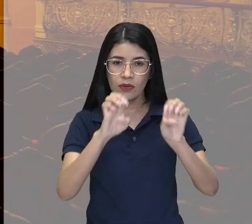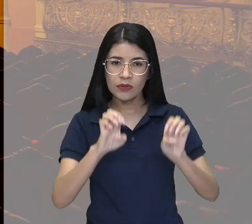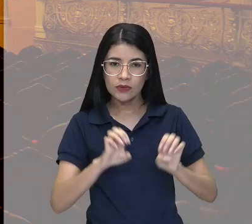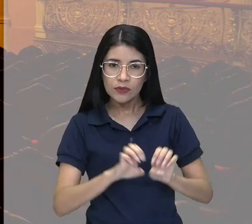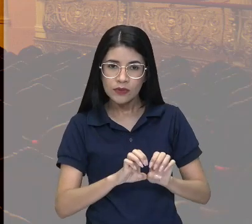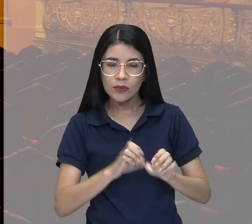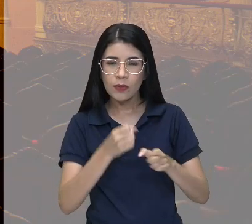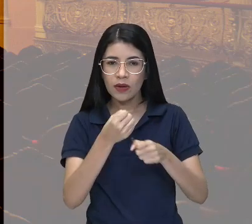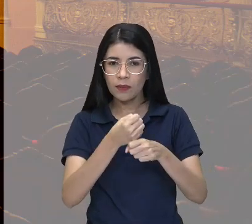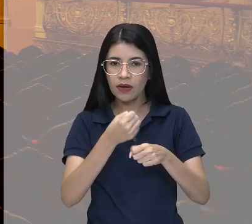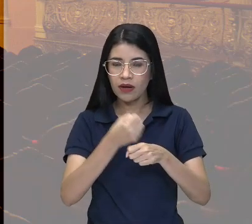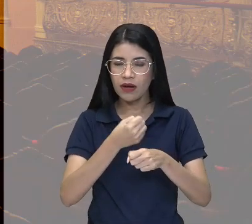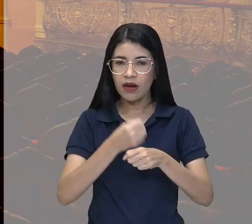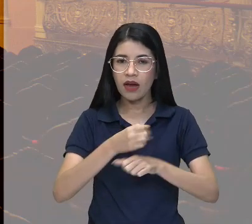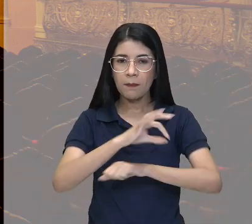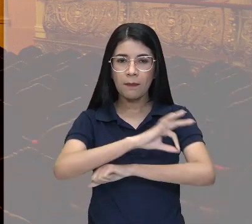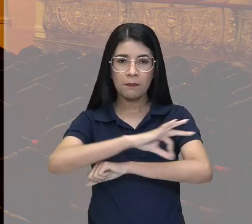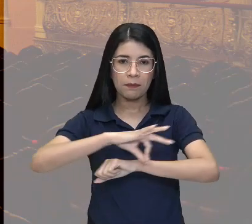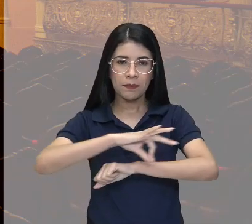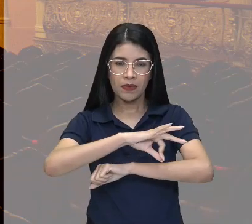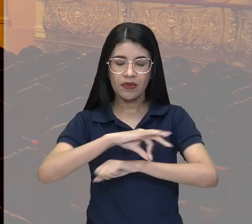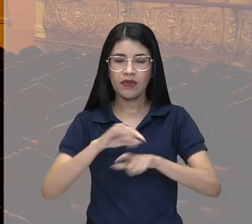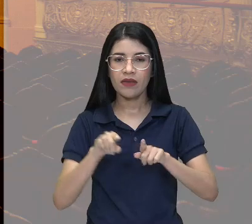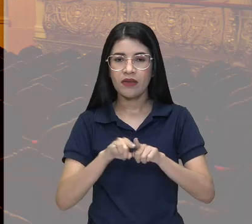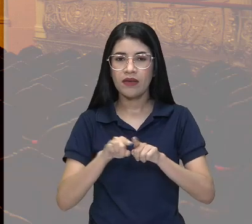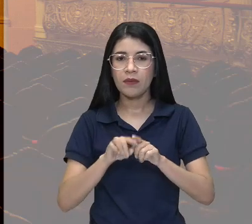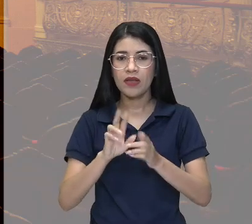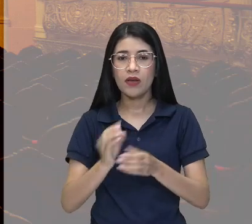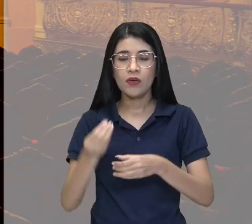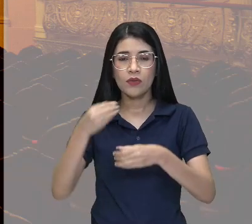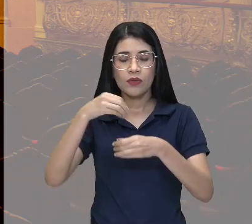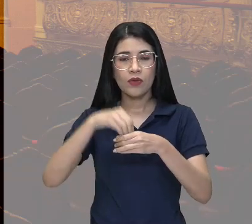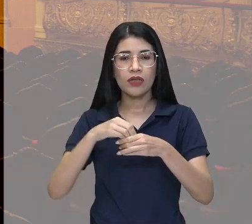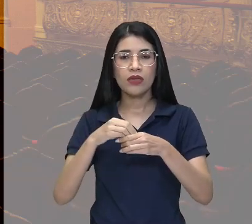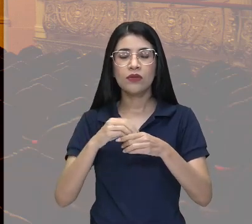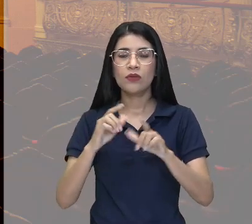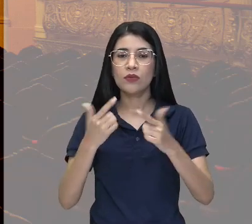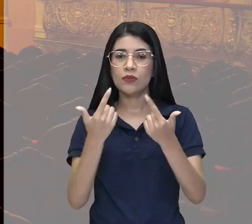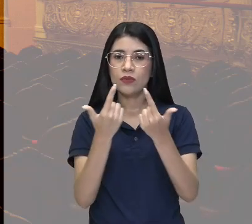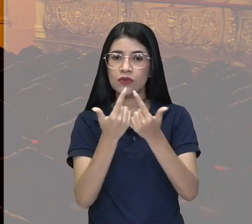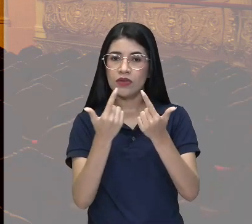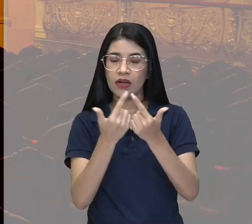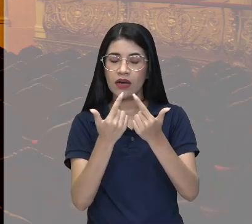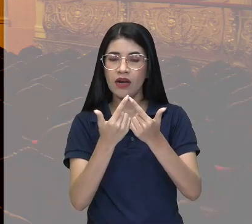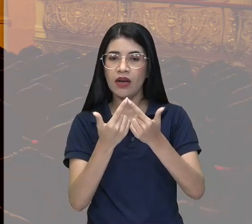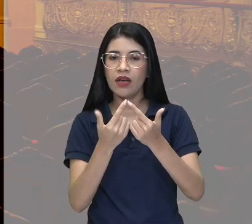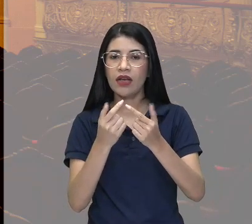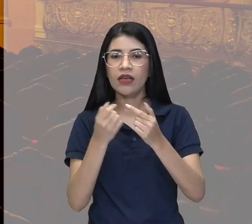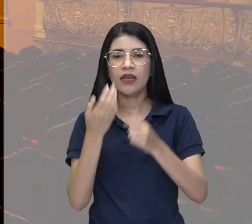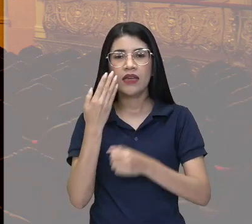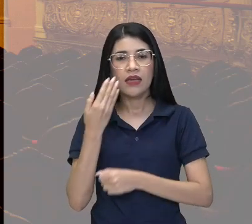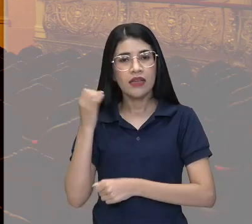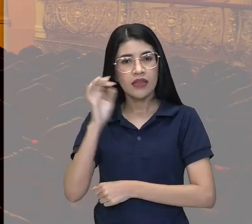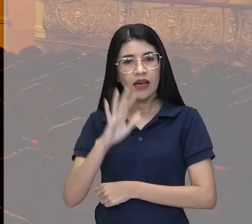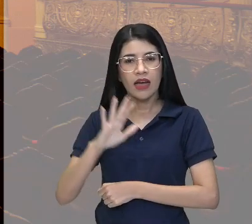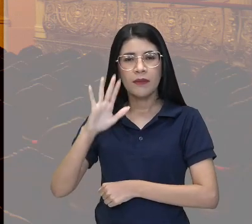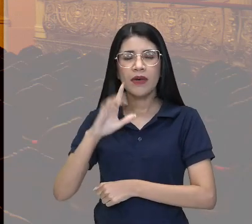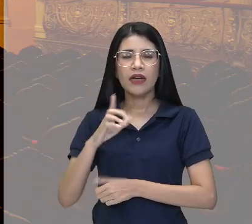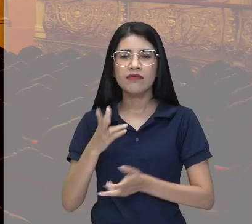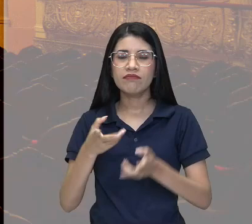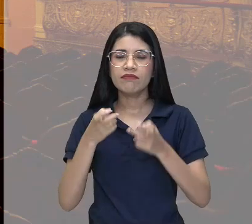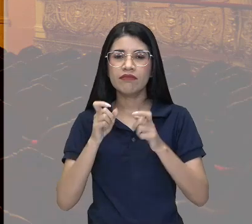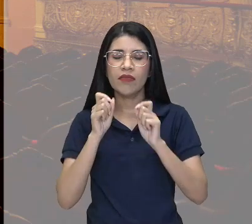física, sobre a questão arquitetônica. Eu estou no interior do Teatro Amazonas, onde aqui em cima nós temos o quê? O